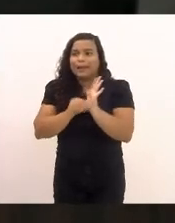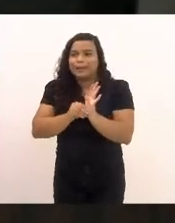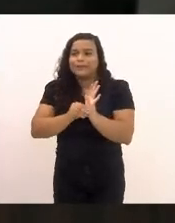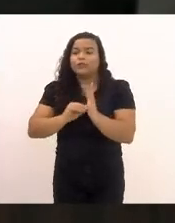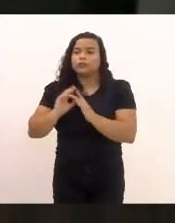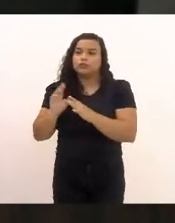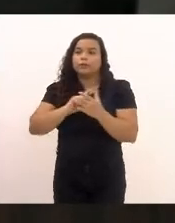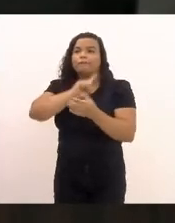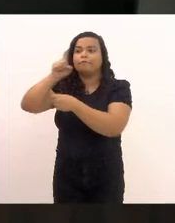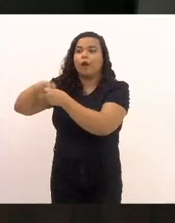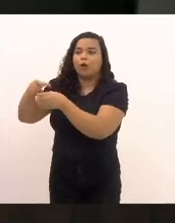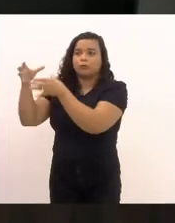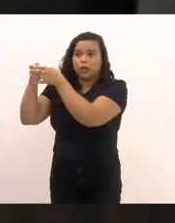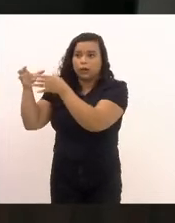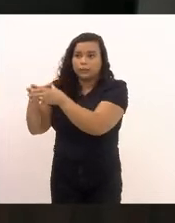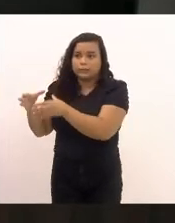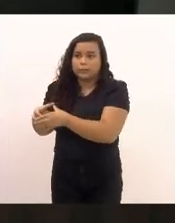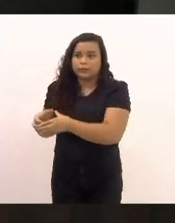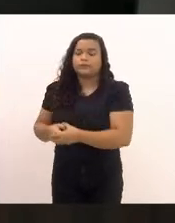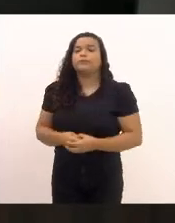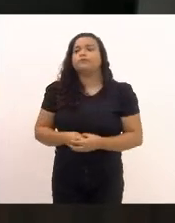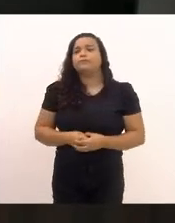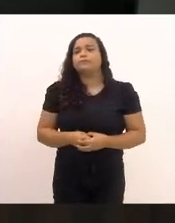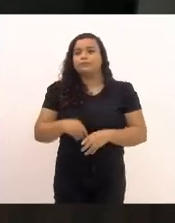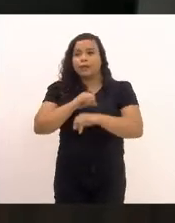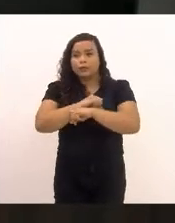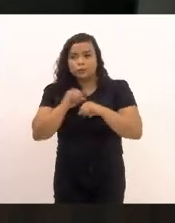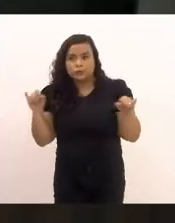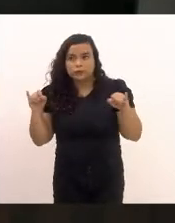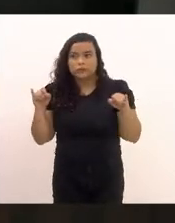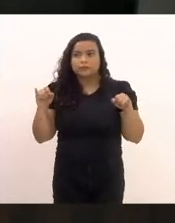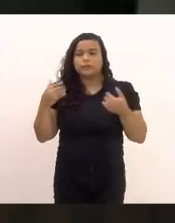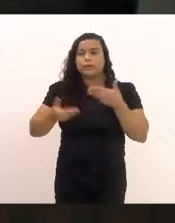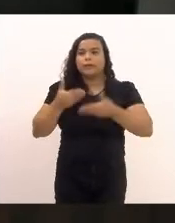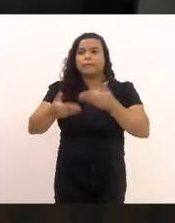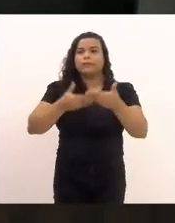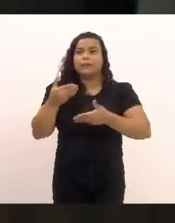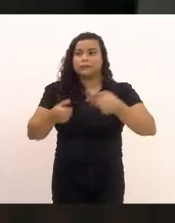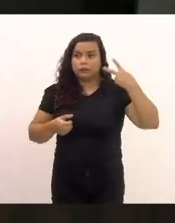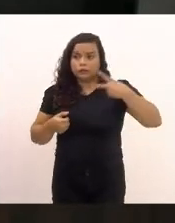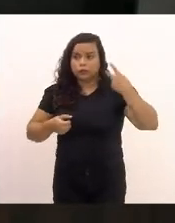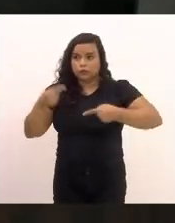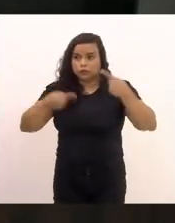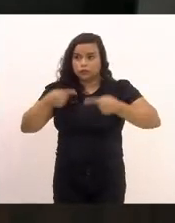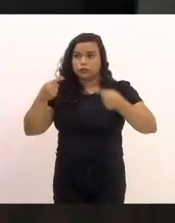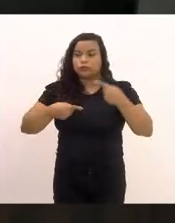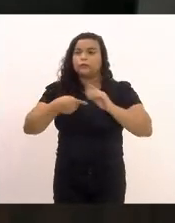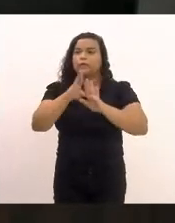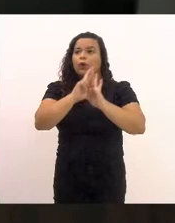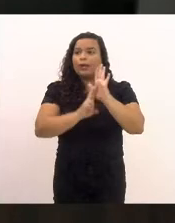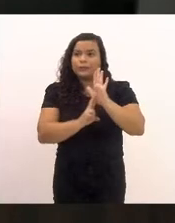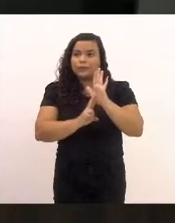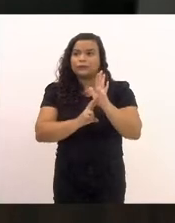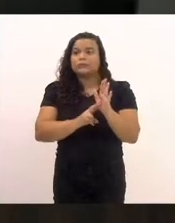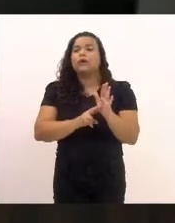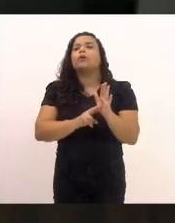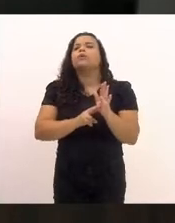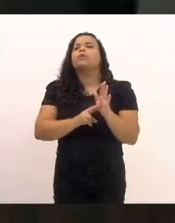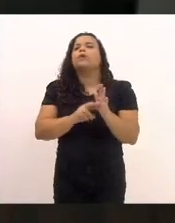às comissões. Anuncio, em tramitação ordinária, em segunda discussão, redação do vencido, projeto de lei